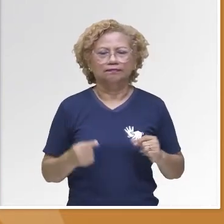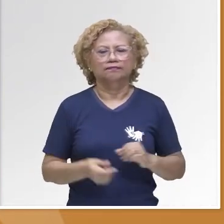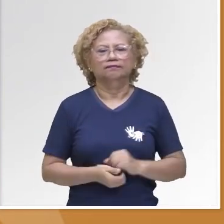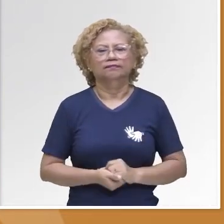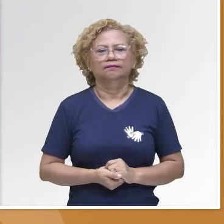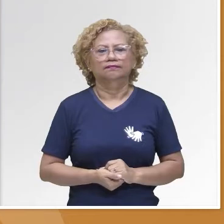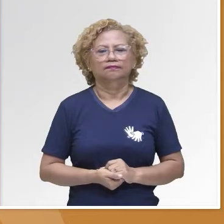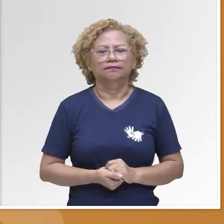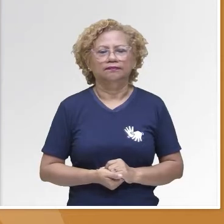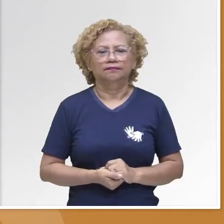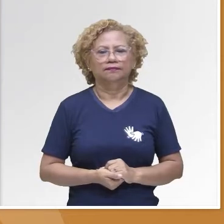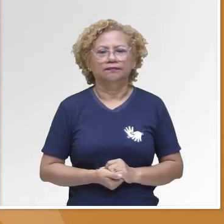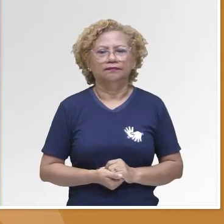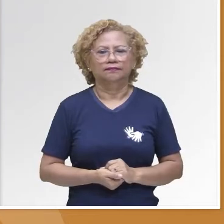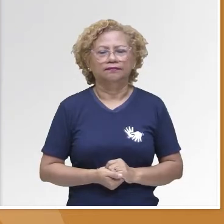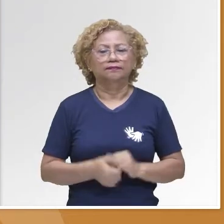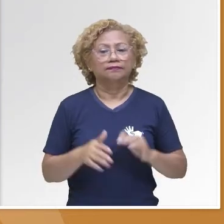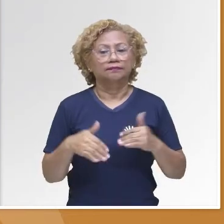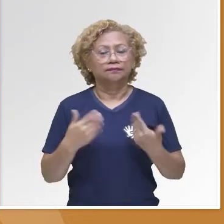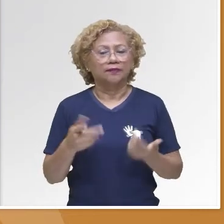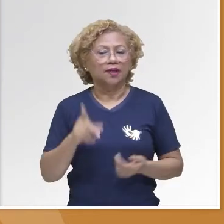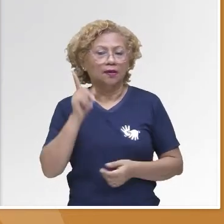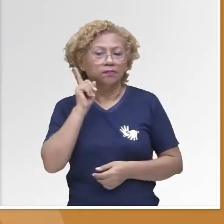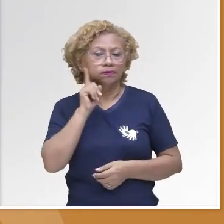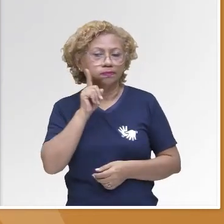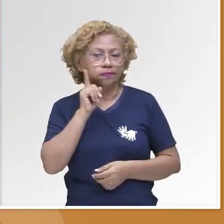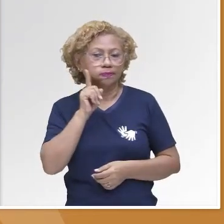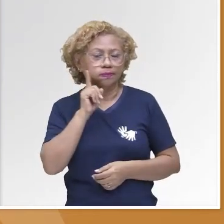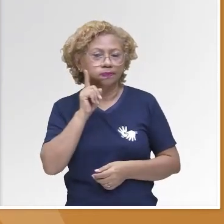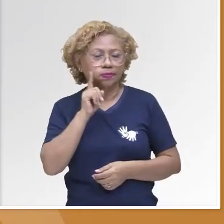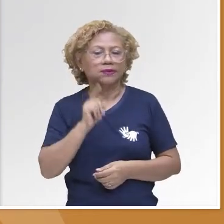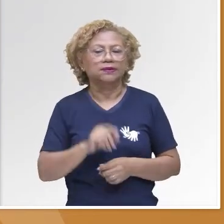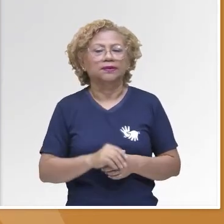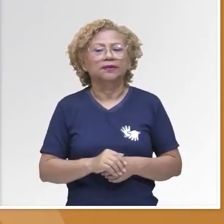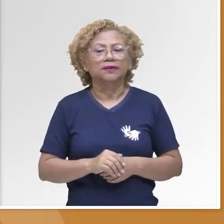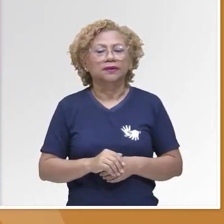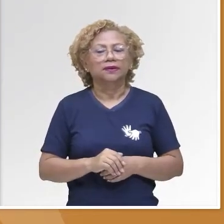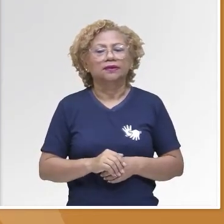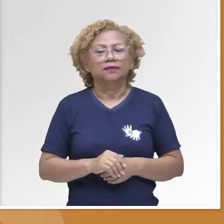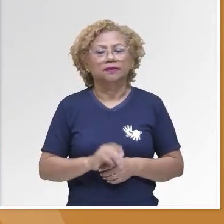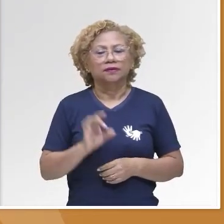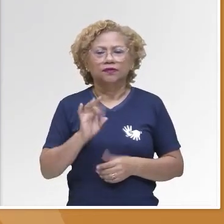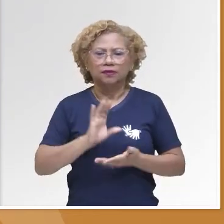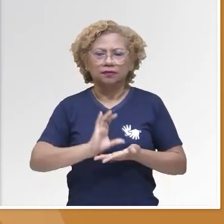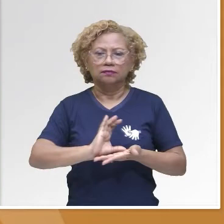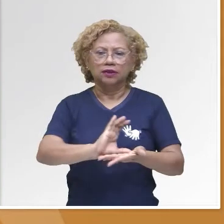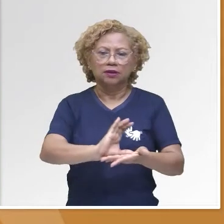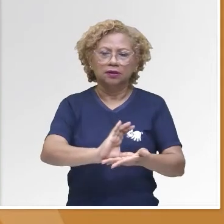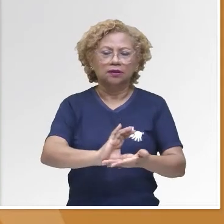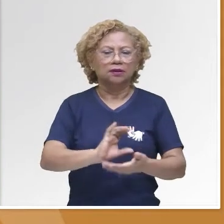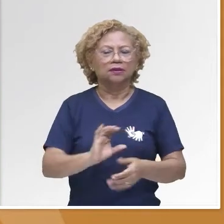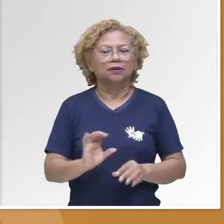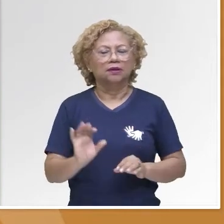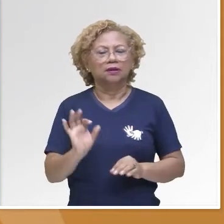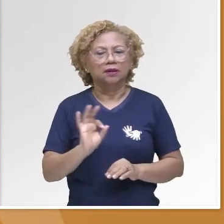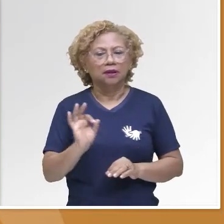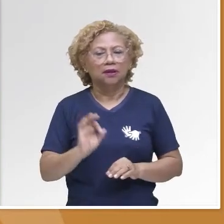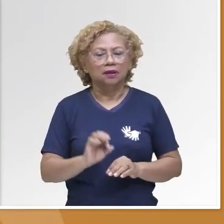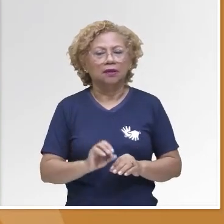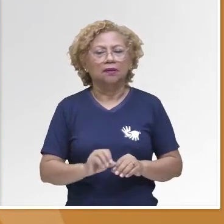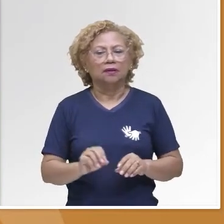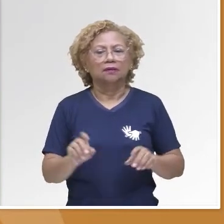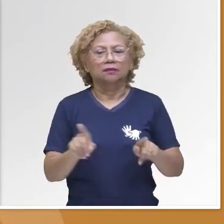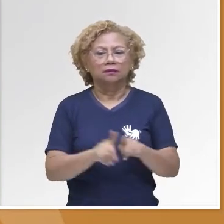Mundial. Então, os Estados Unidos acaba fazendo também investimentos, principalmente nas áreas